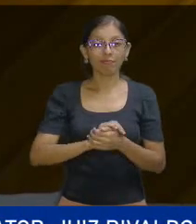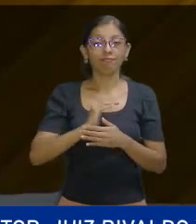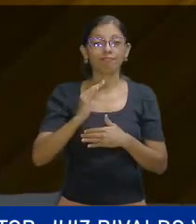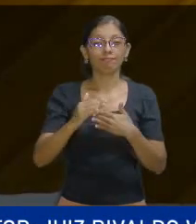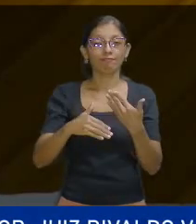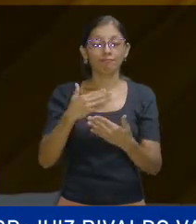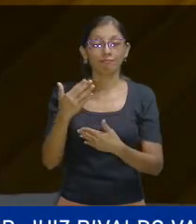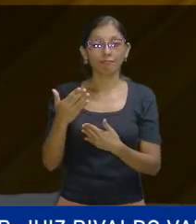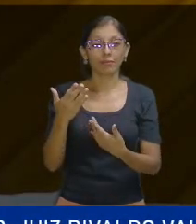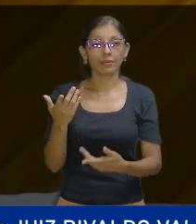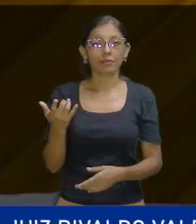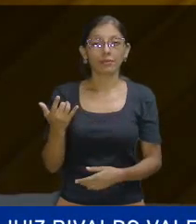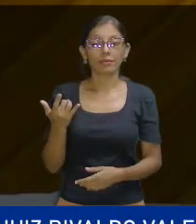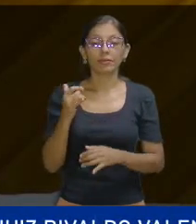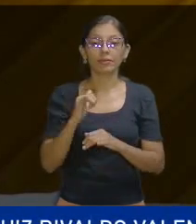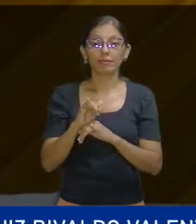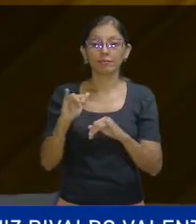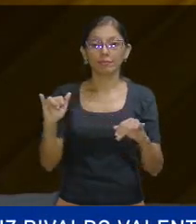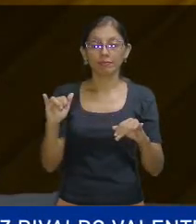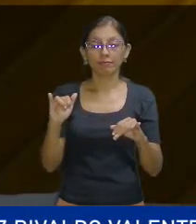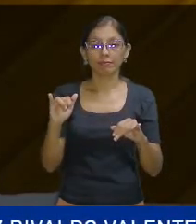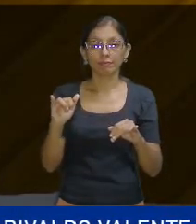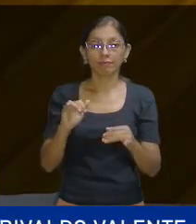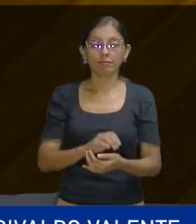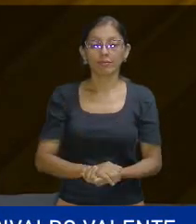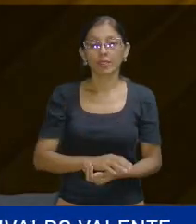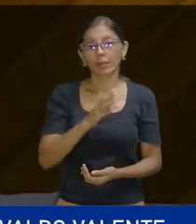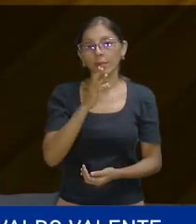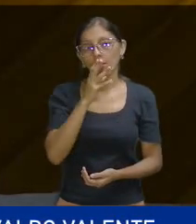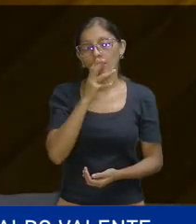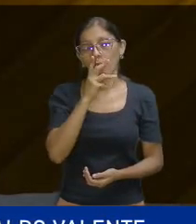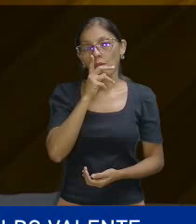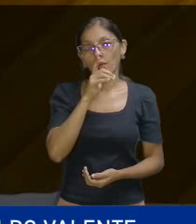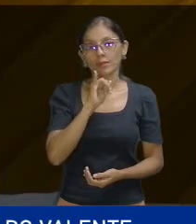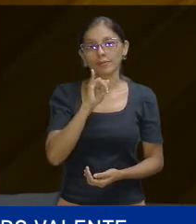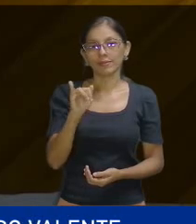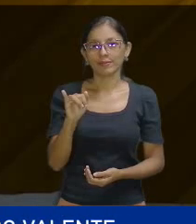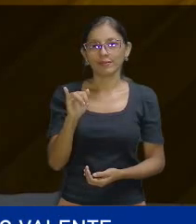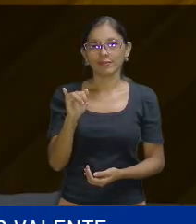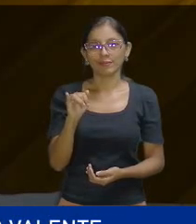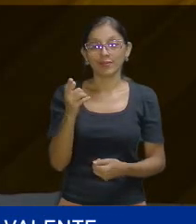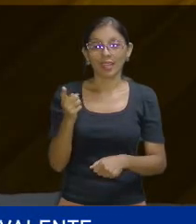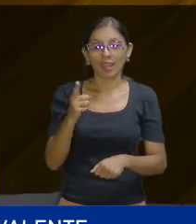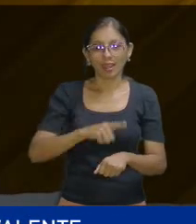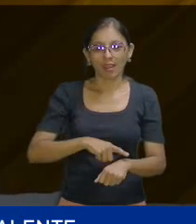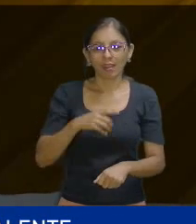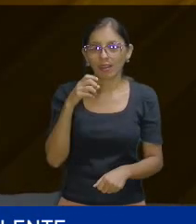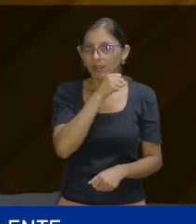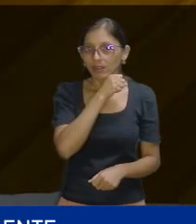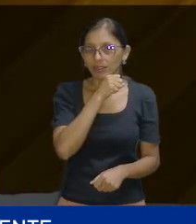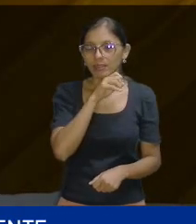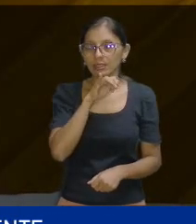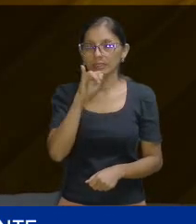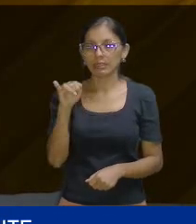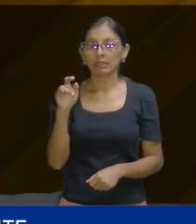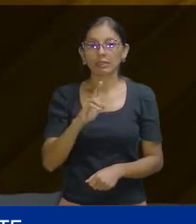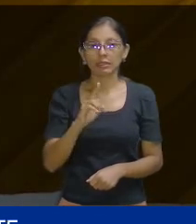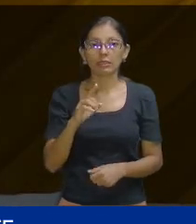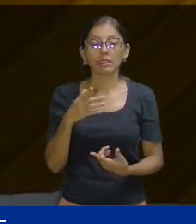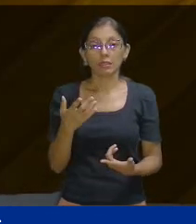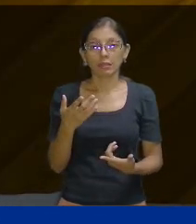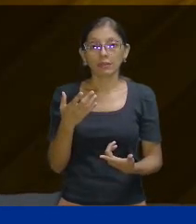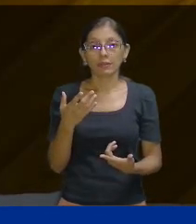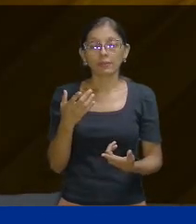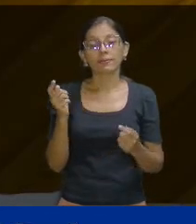de fato para a Justiça Especializada com 2 dias de antecedência do pleito, ou seja, não houve um